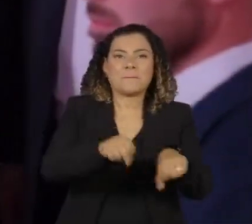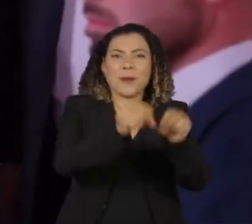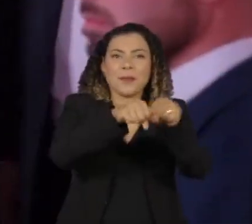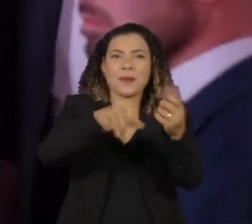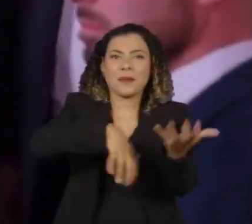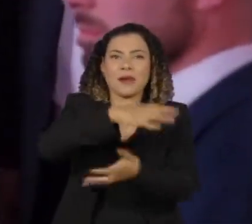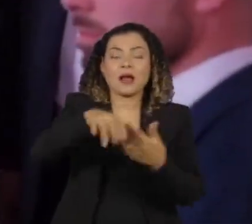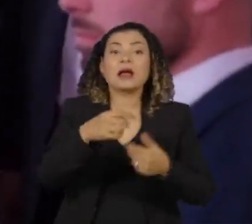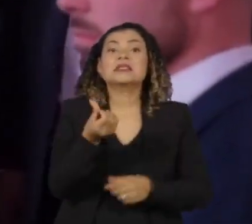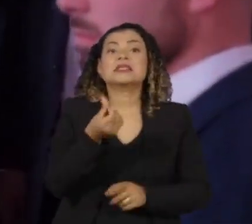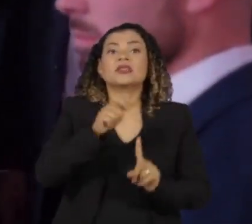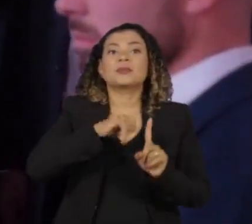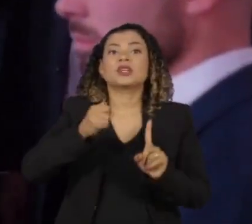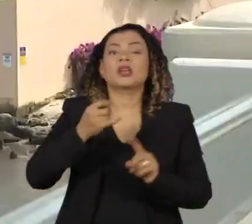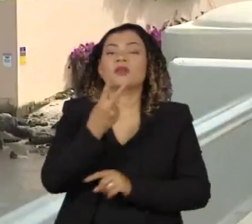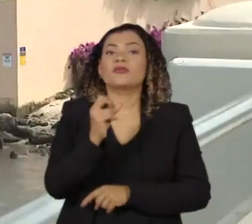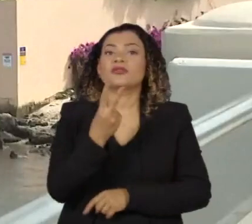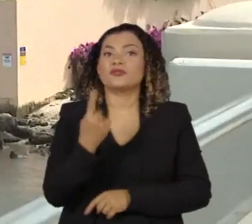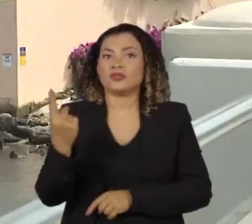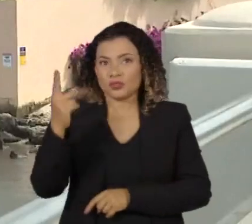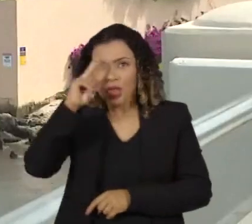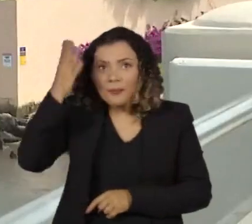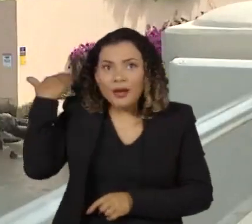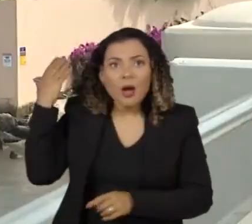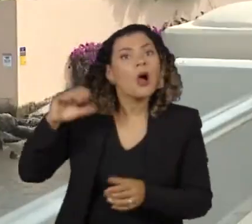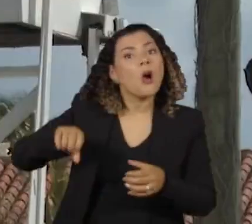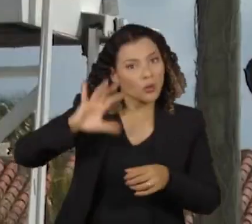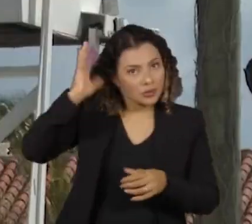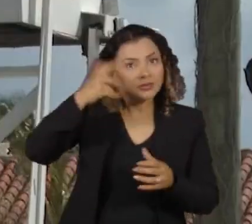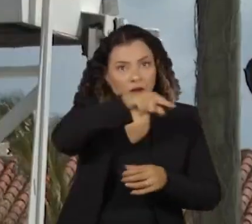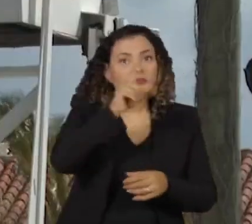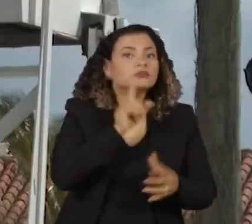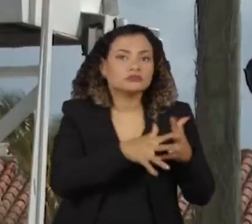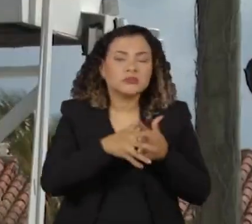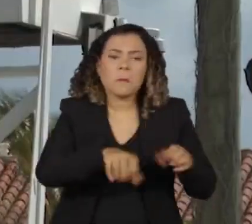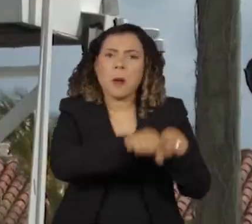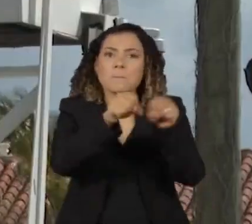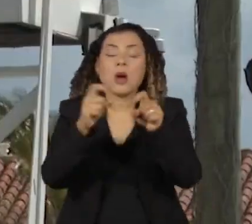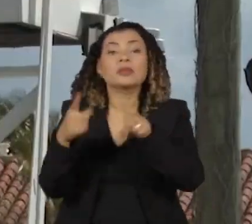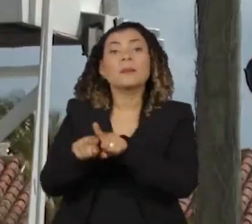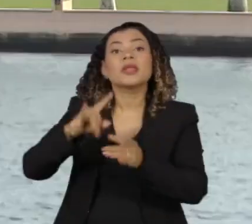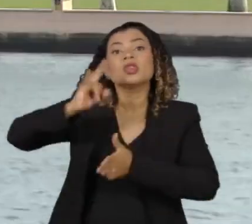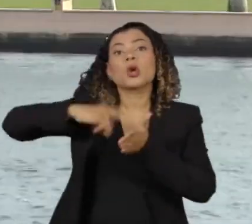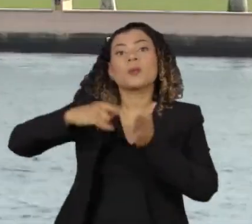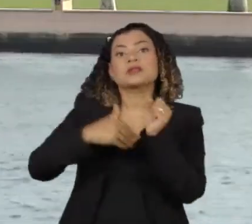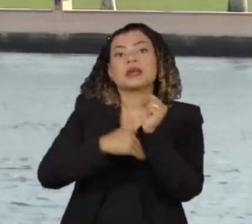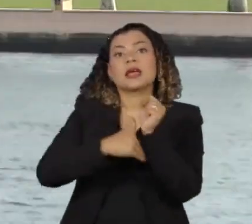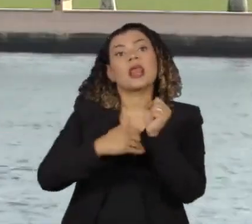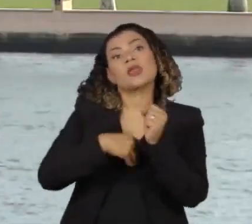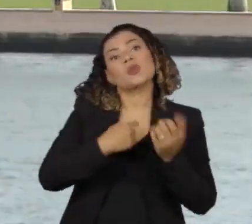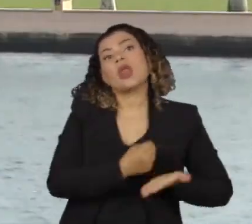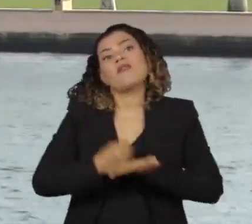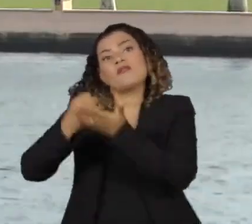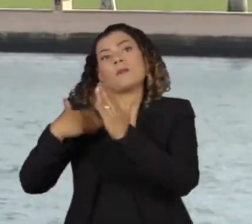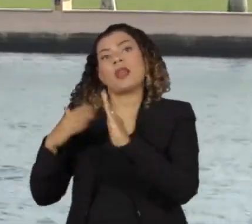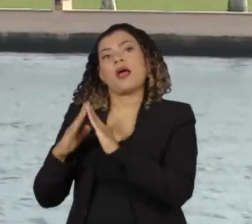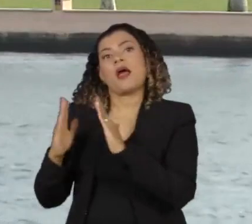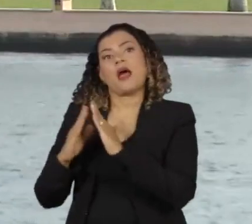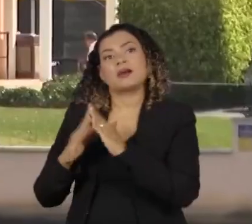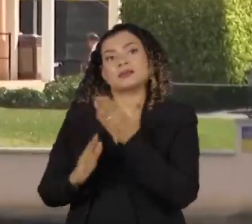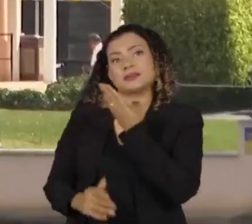6 de janeiro de 2021. E também por levar documentos secretos do governo para casa em